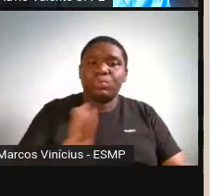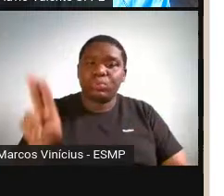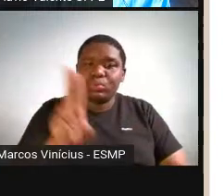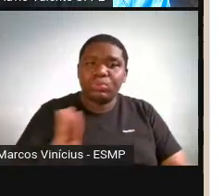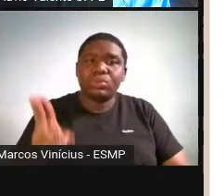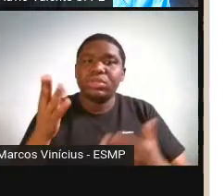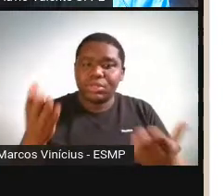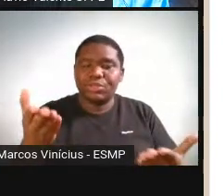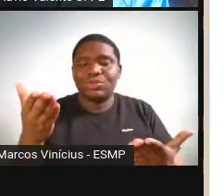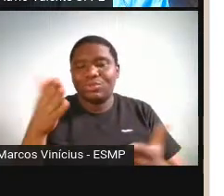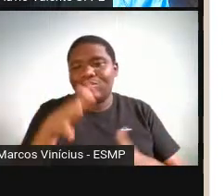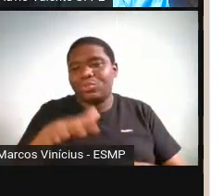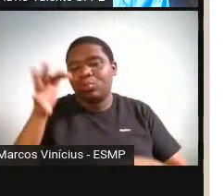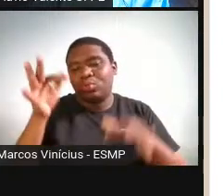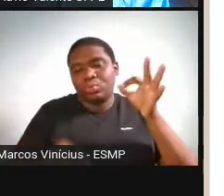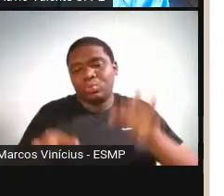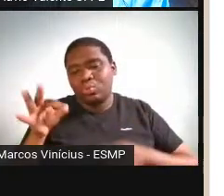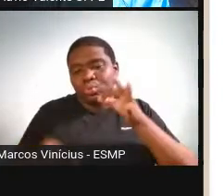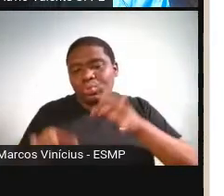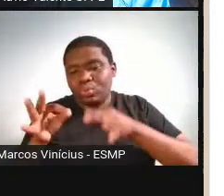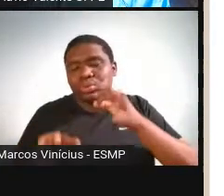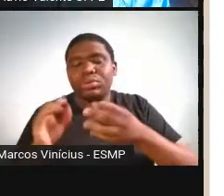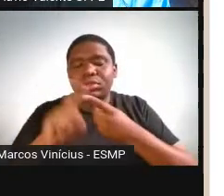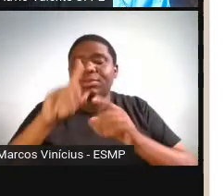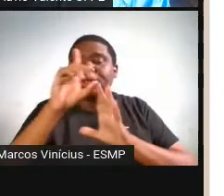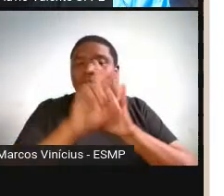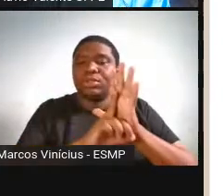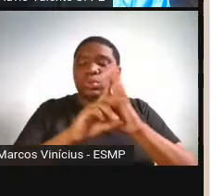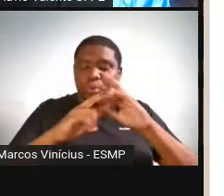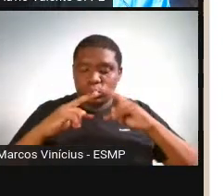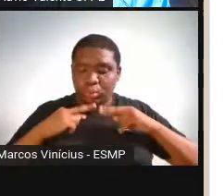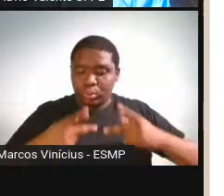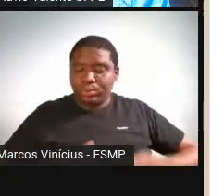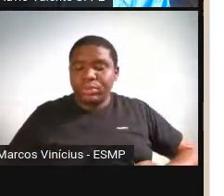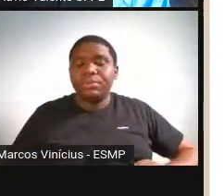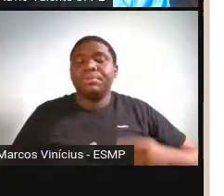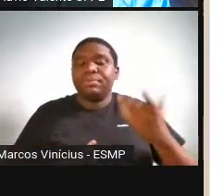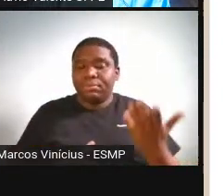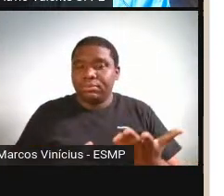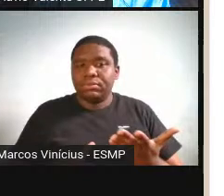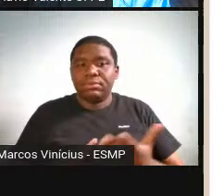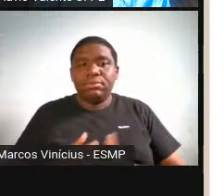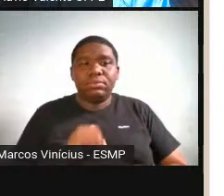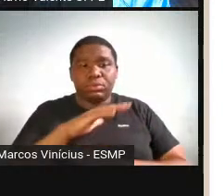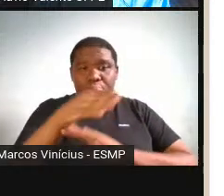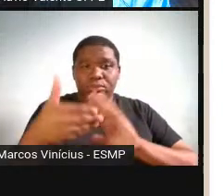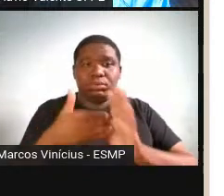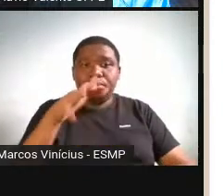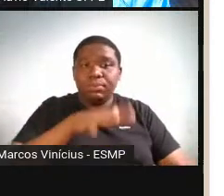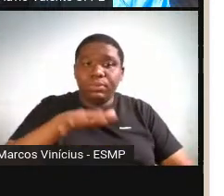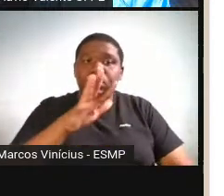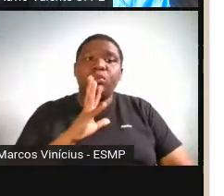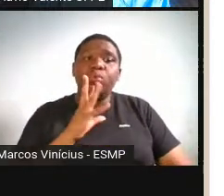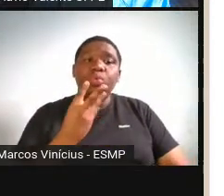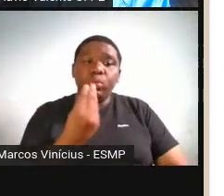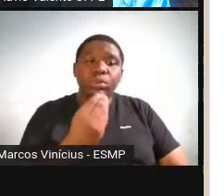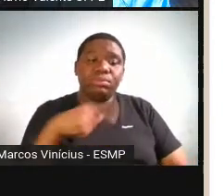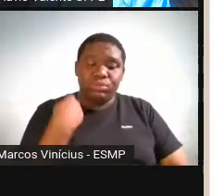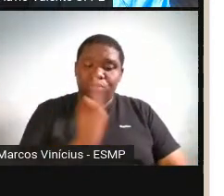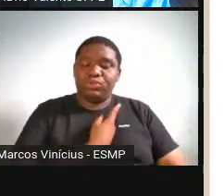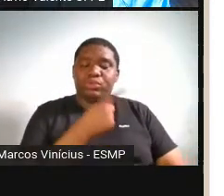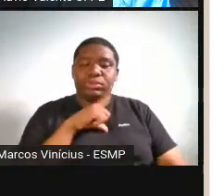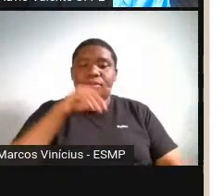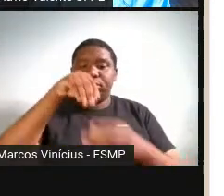jurídico existente, o arcabouço de direitos humanos e todo o cabedal de conhecimento que nós temos nos ministérios públicos,